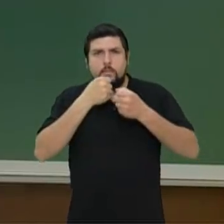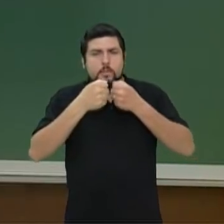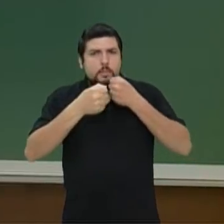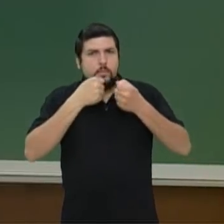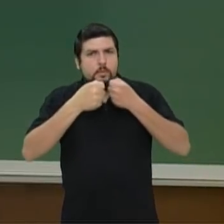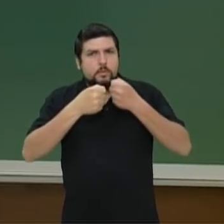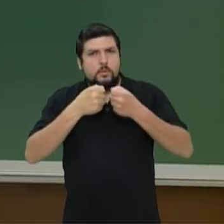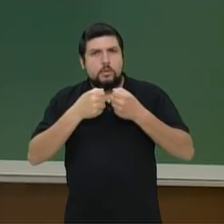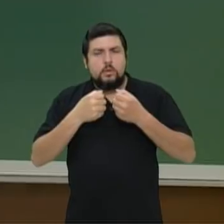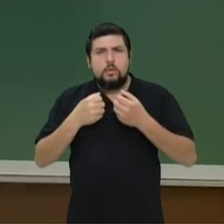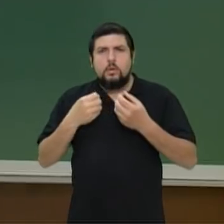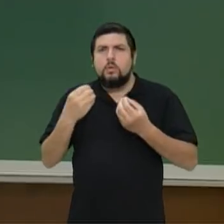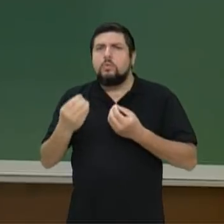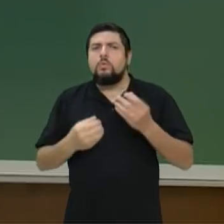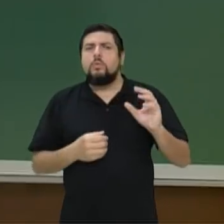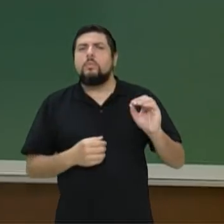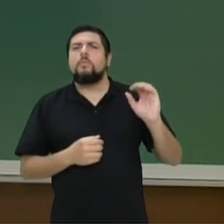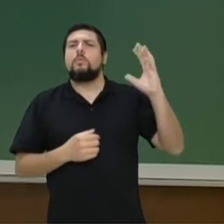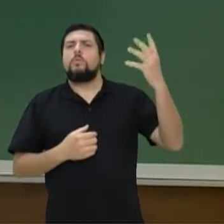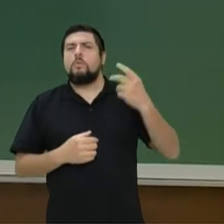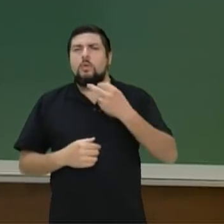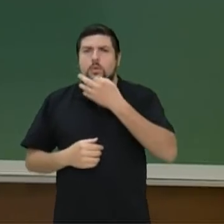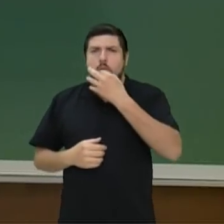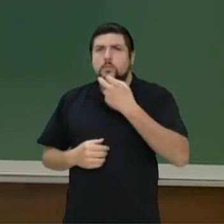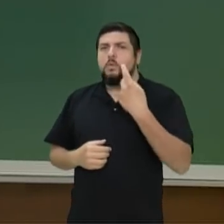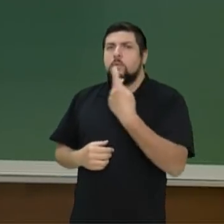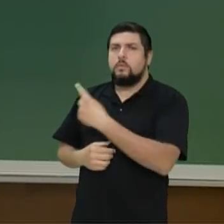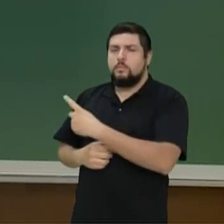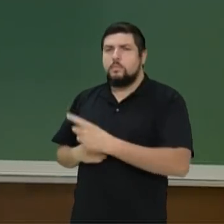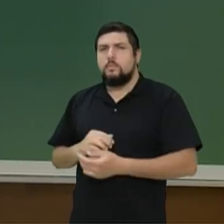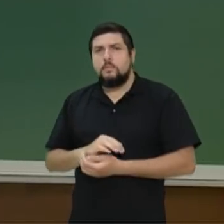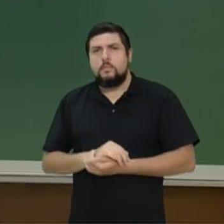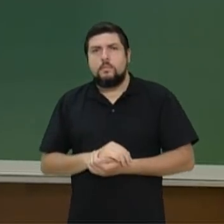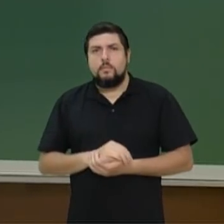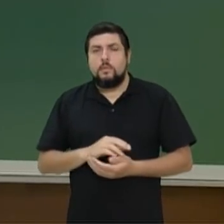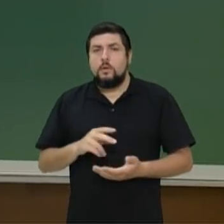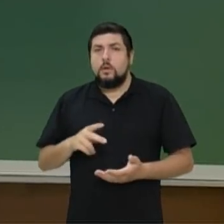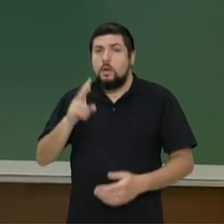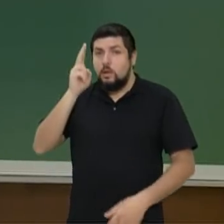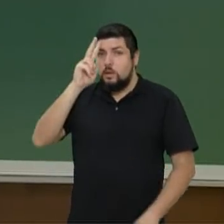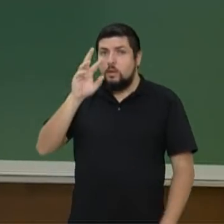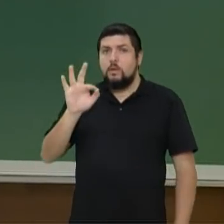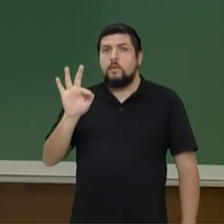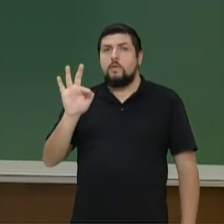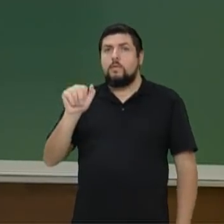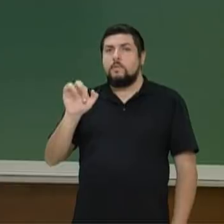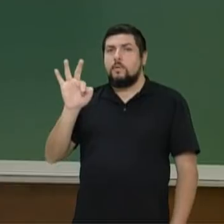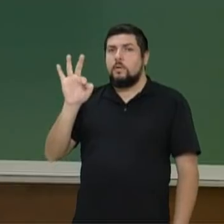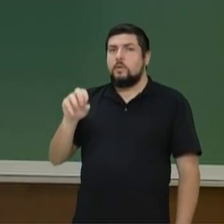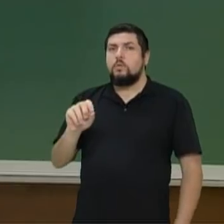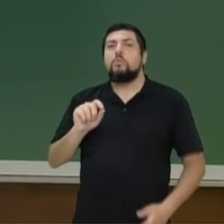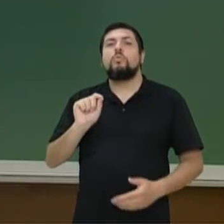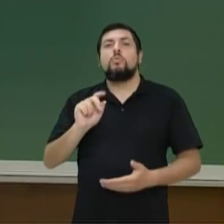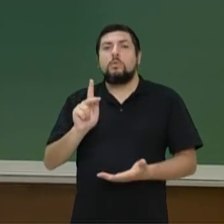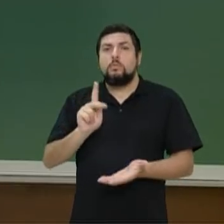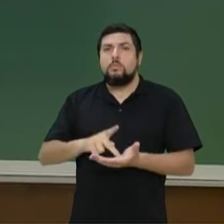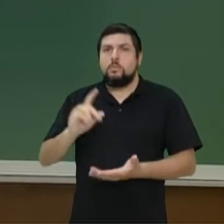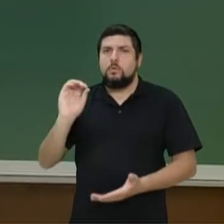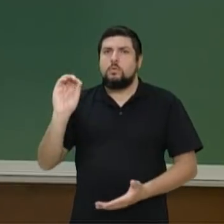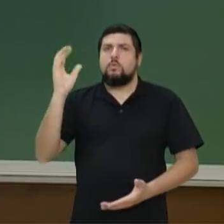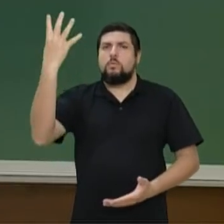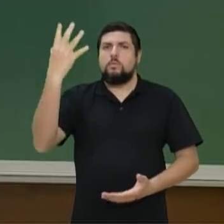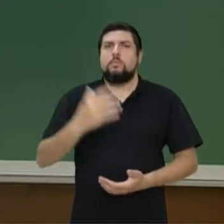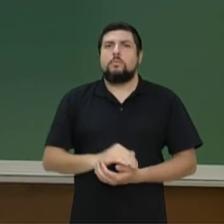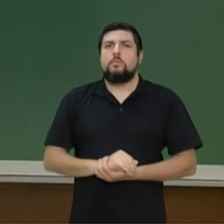relação a esse fato, né? Lembra que o fato é algo que realmente aconteceu, né? Identifique